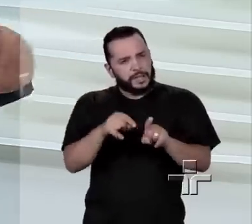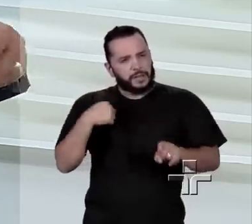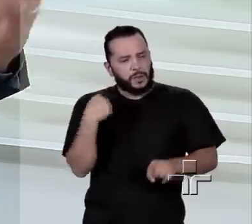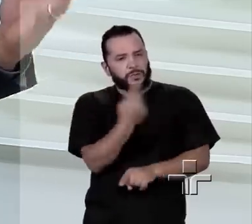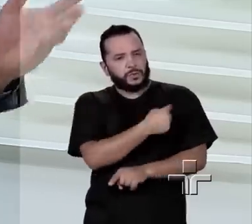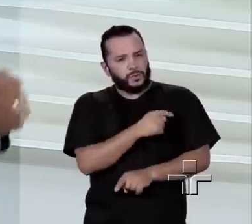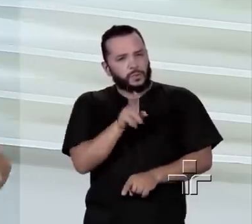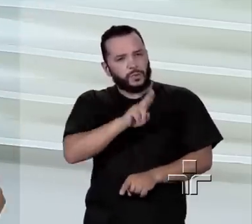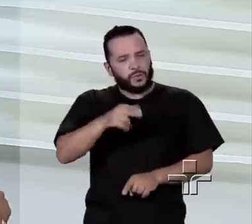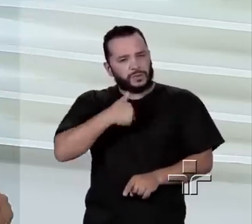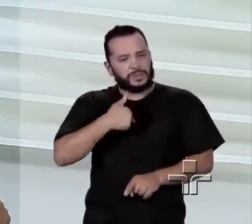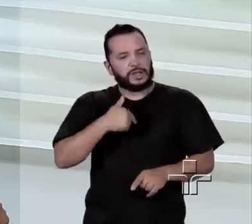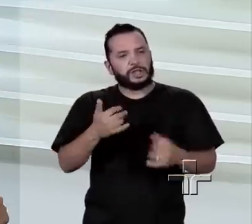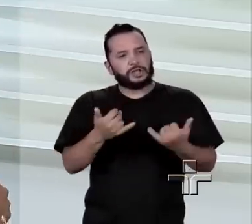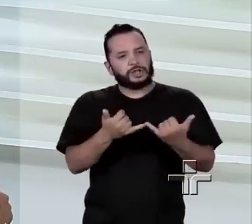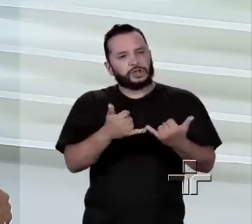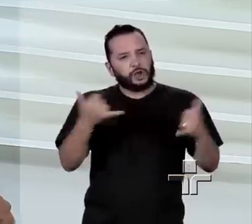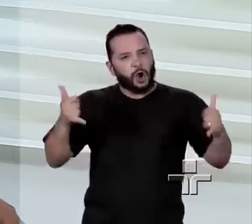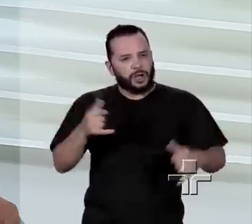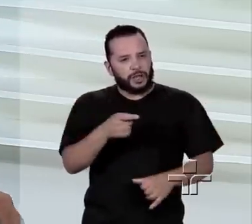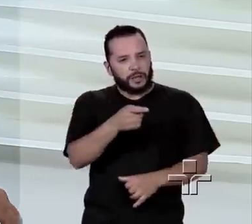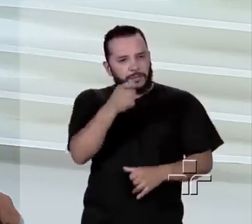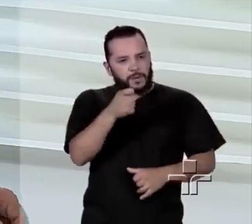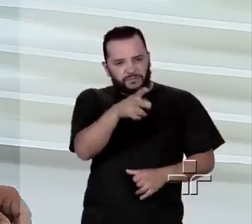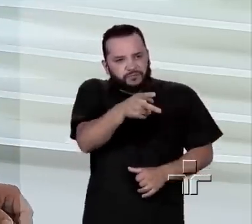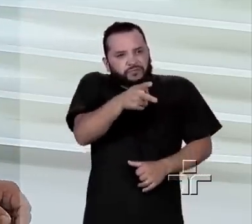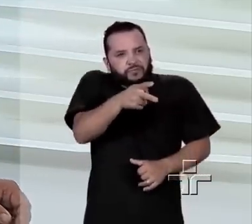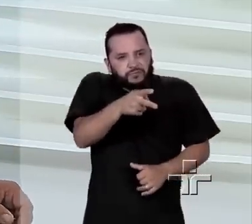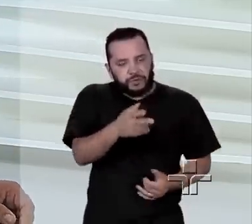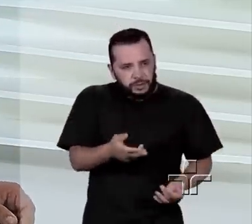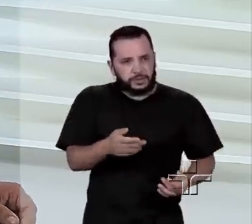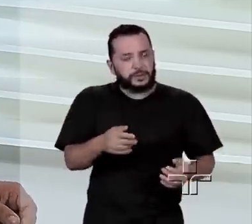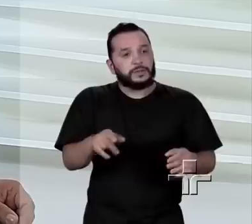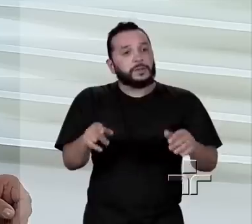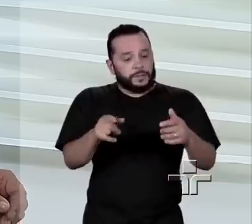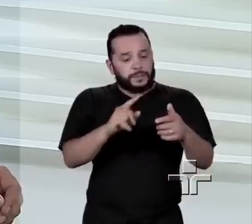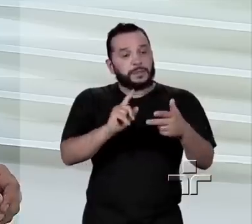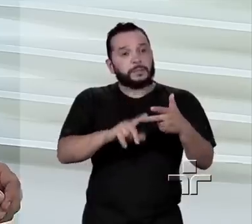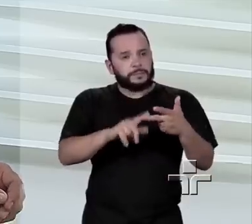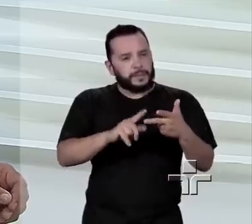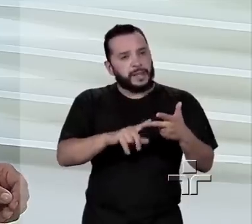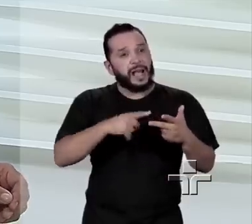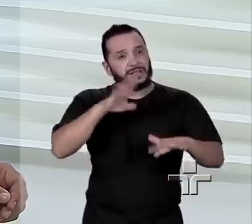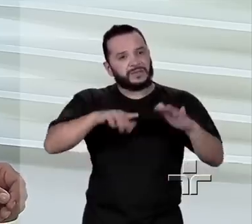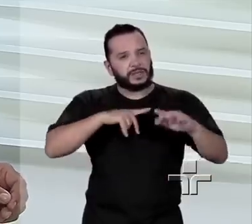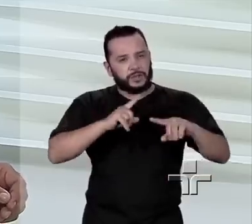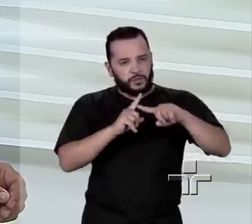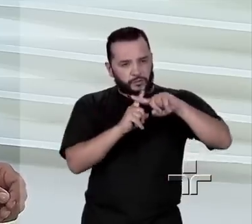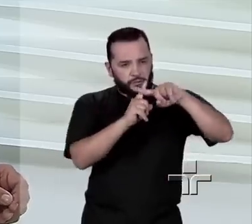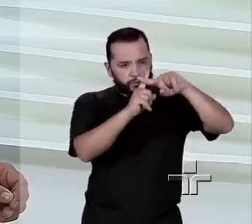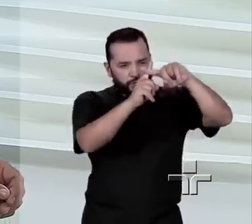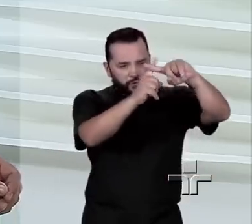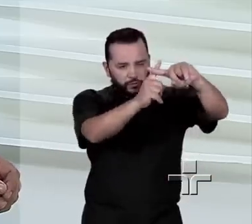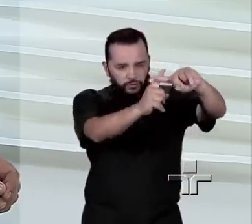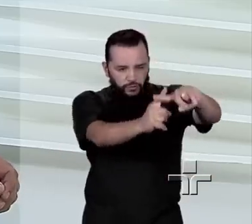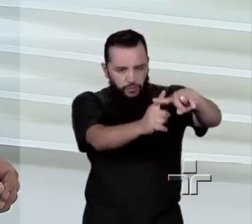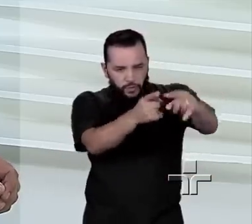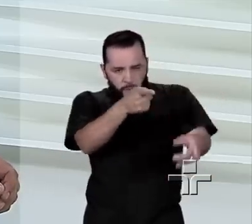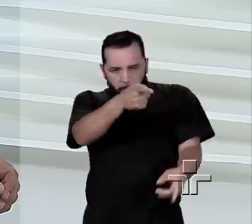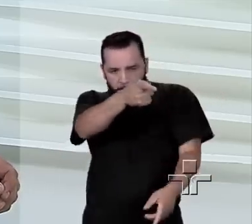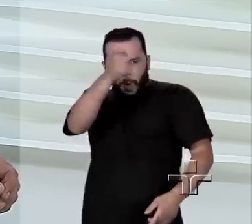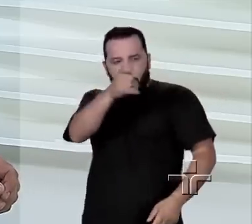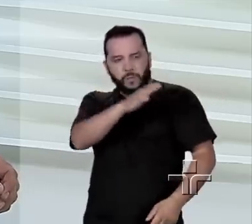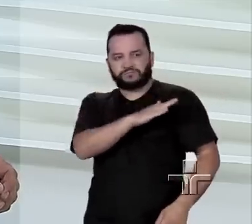menos letais, ou que se chamam mais letais, até o limite de um tiro de comprometimento. O que é o tiro